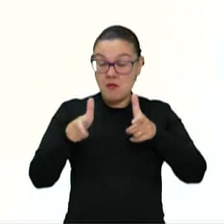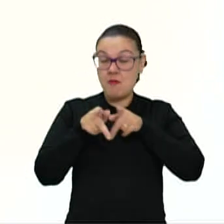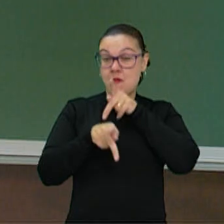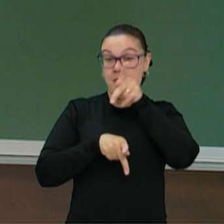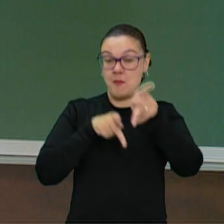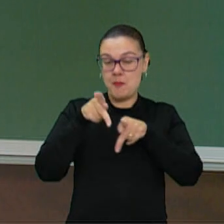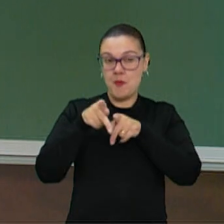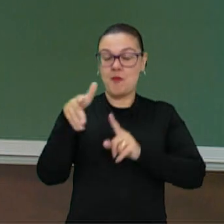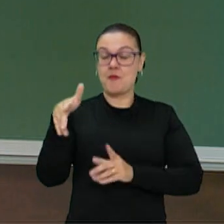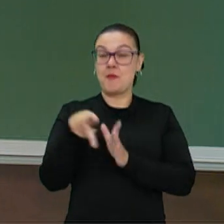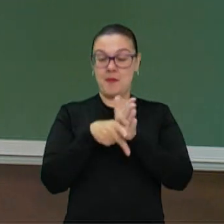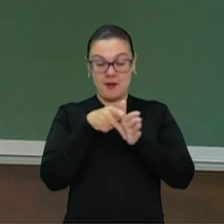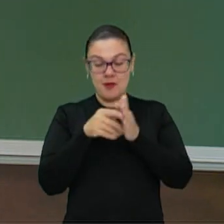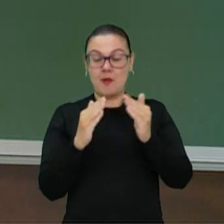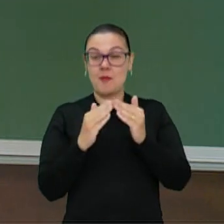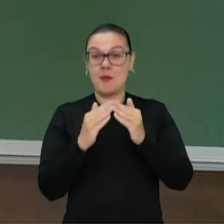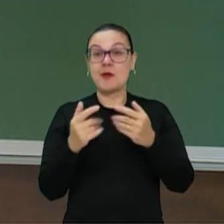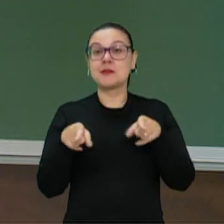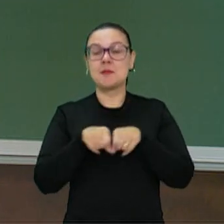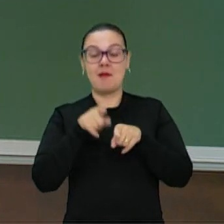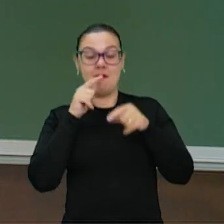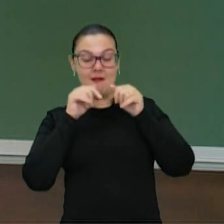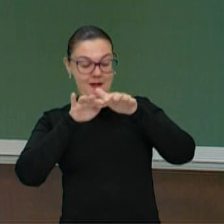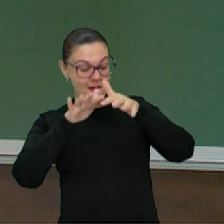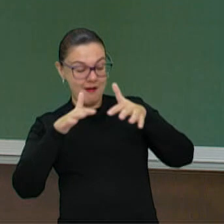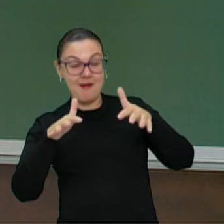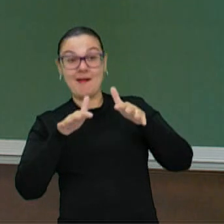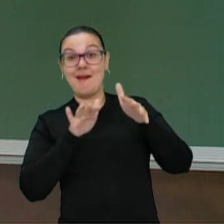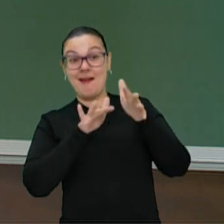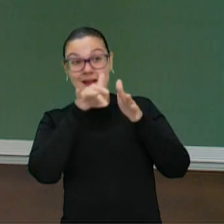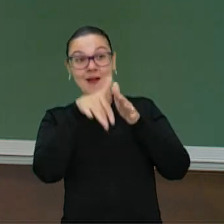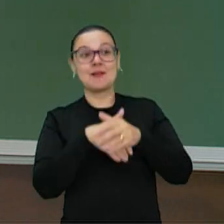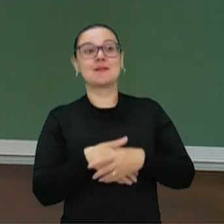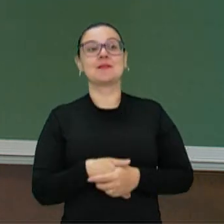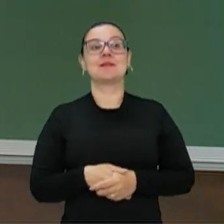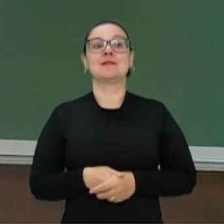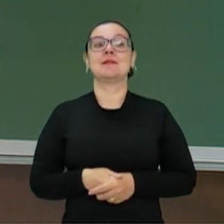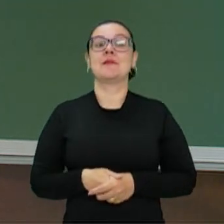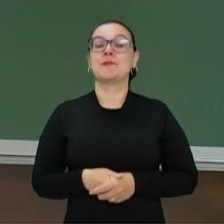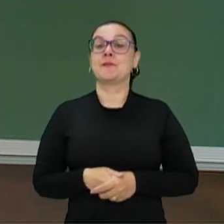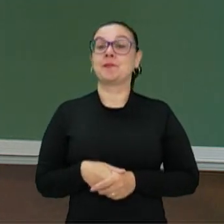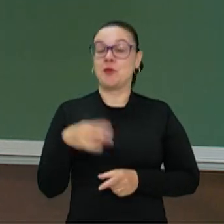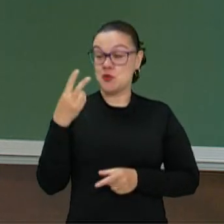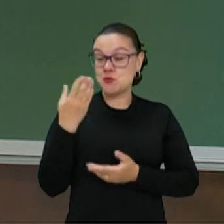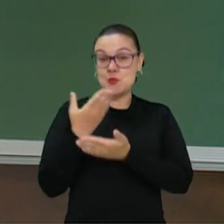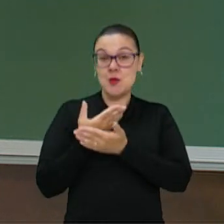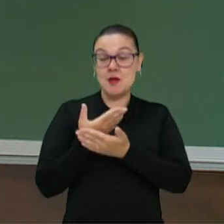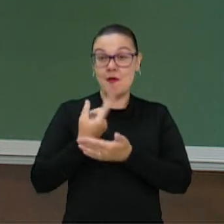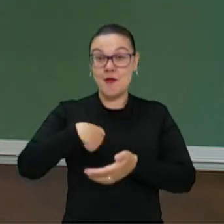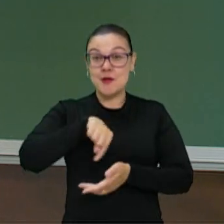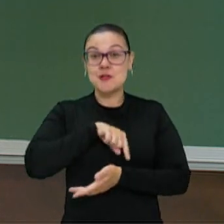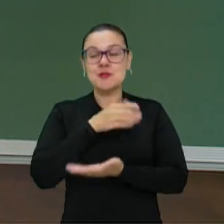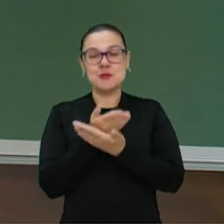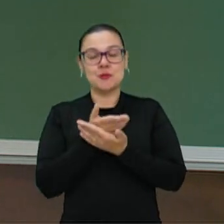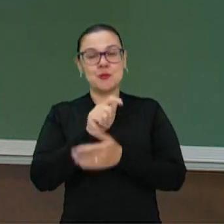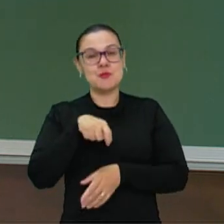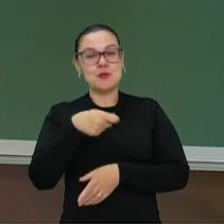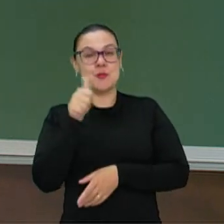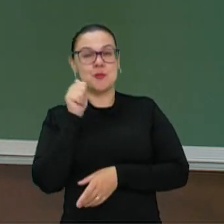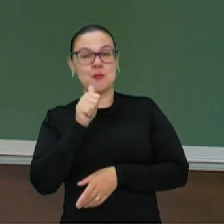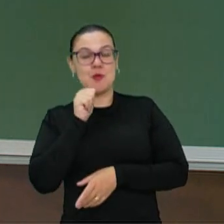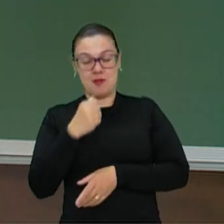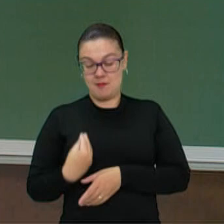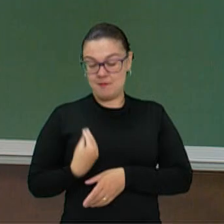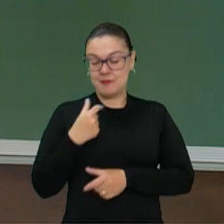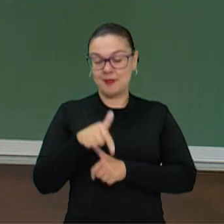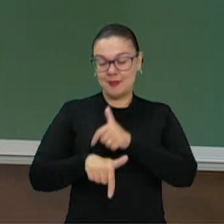vive. O Aquário de Paranaguá. Nas duas últimas aulas, nós lemos também sobre a